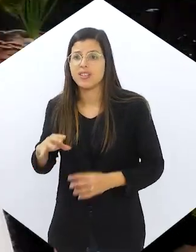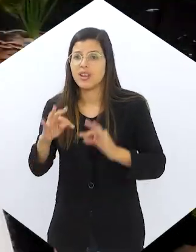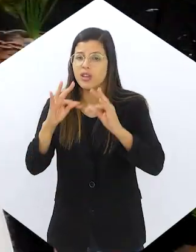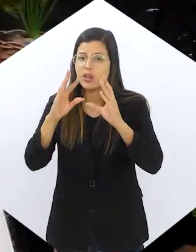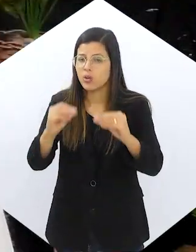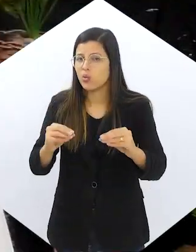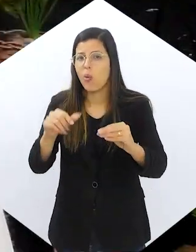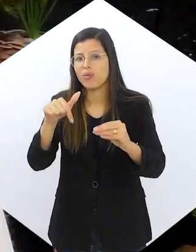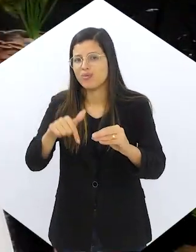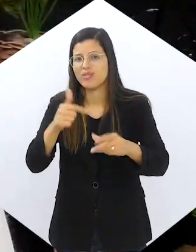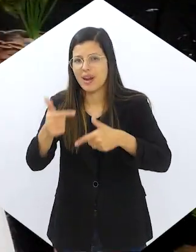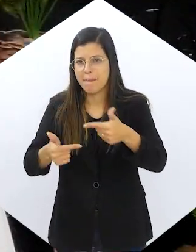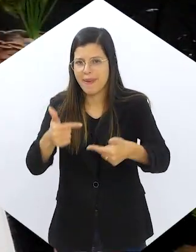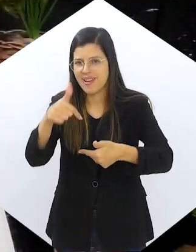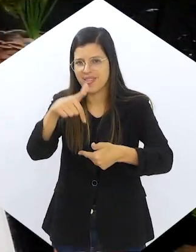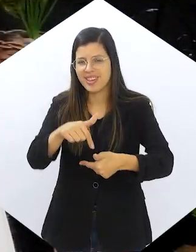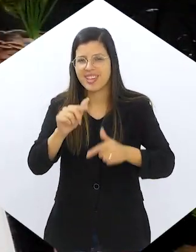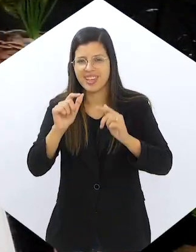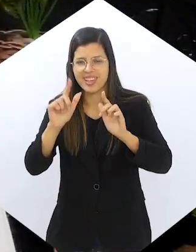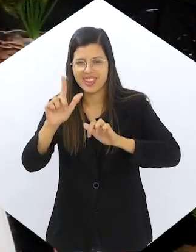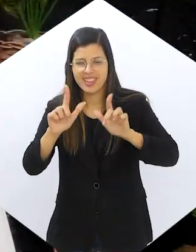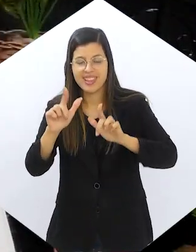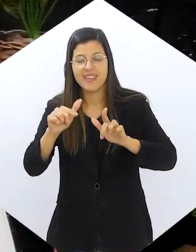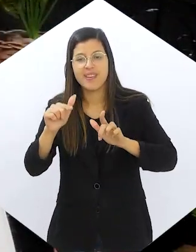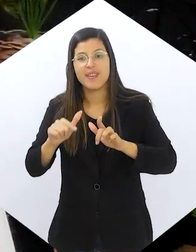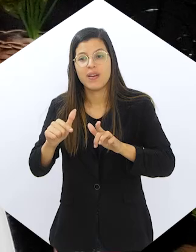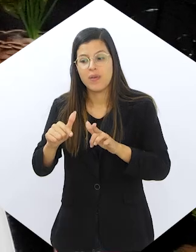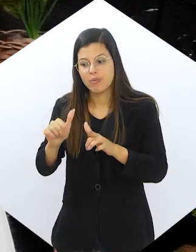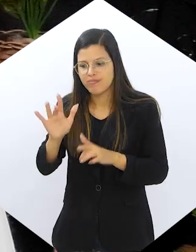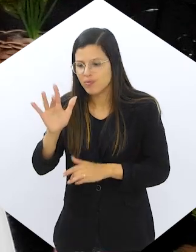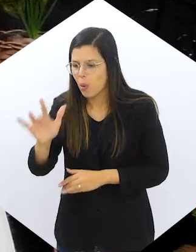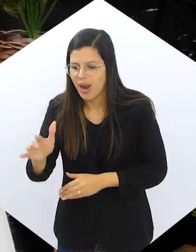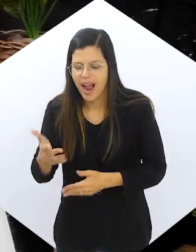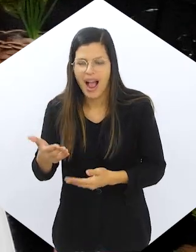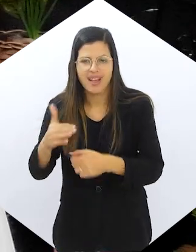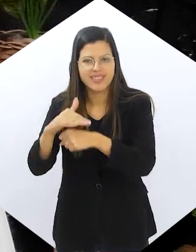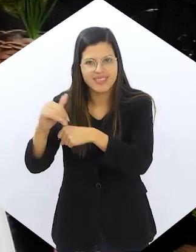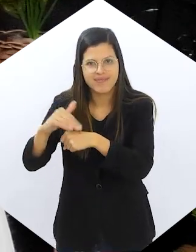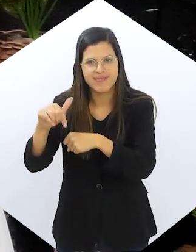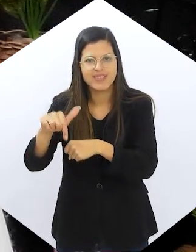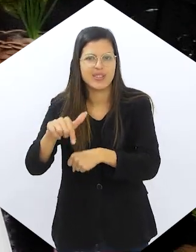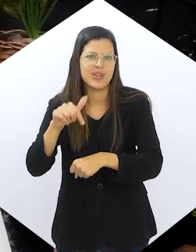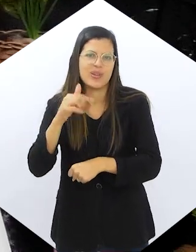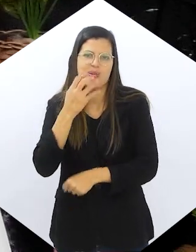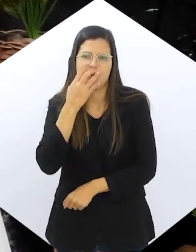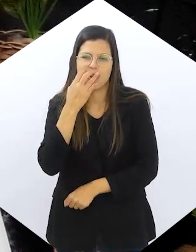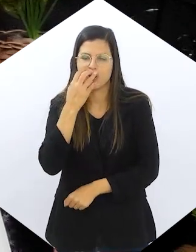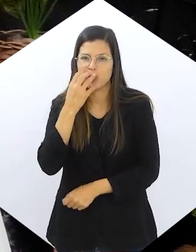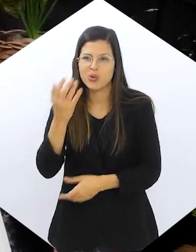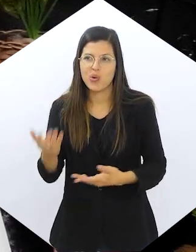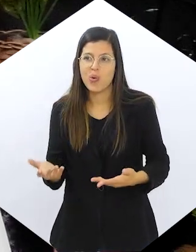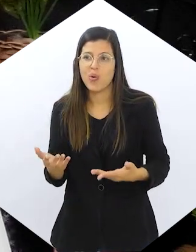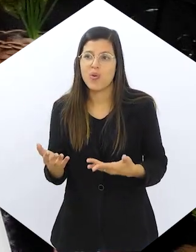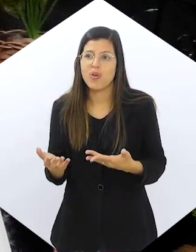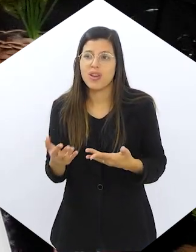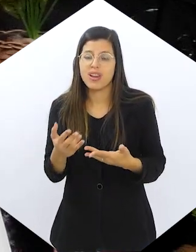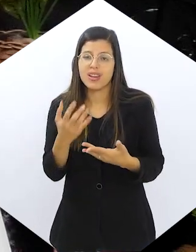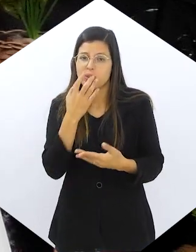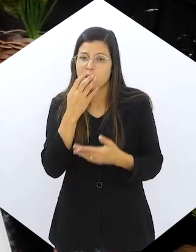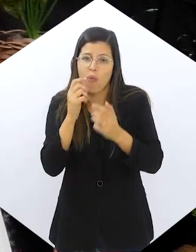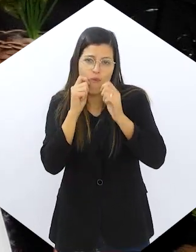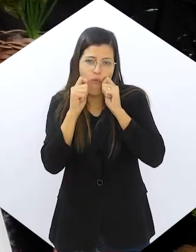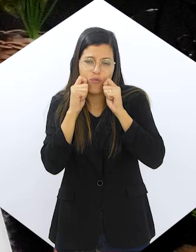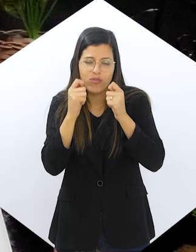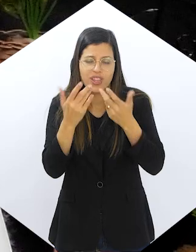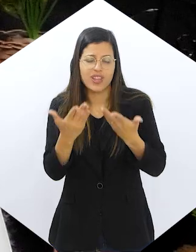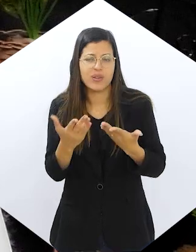redação foram agarrar o Rudá, né? Então, assim, é normal, né? E ainda mais cachorros, assim, fofinhos. Sim. Você tem essa vontade de ir